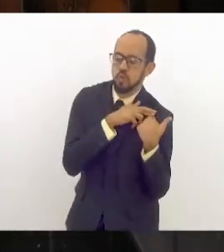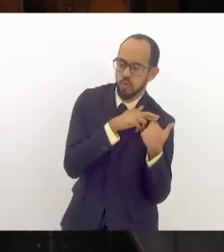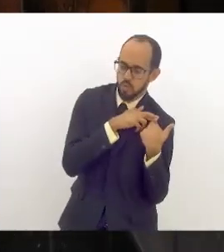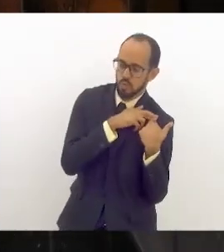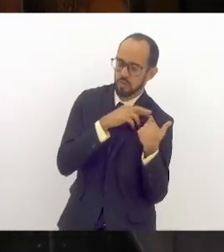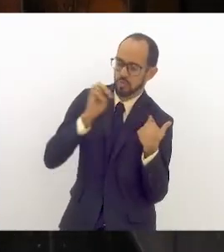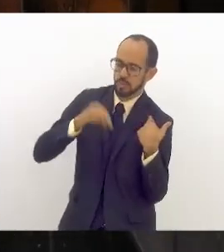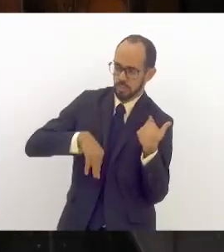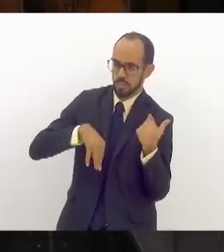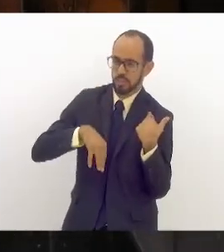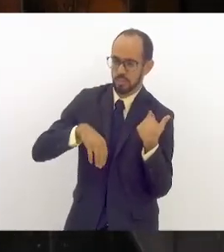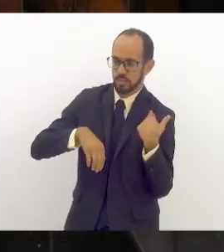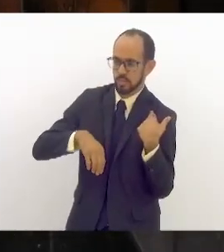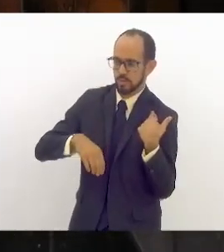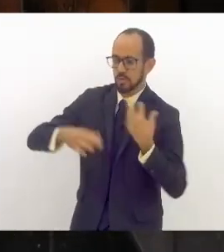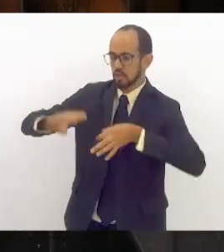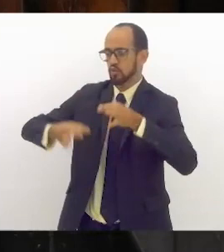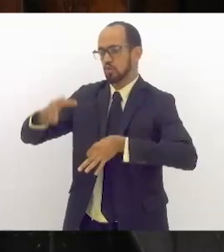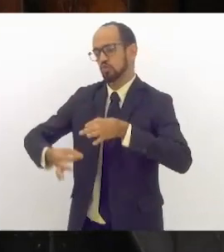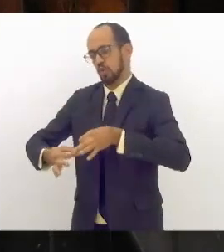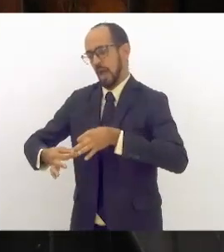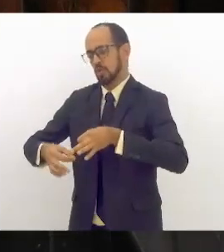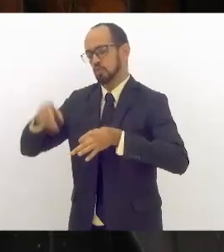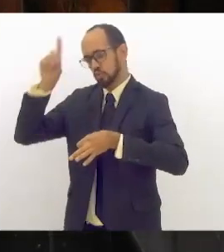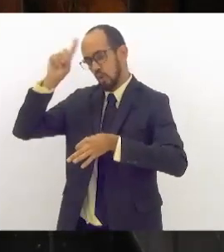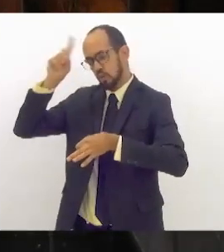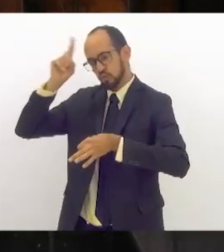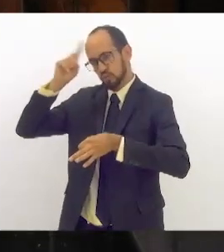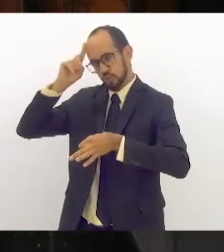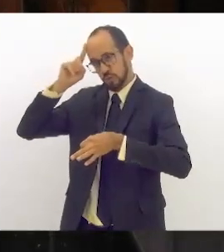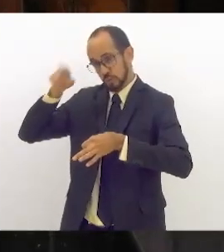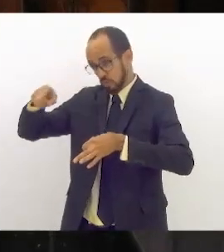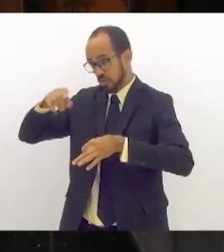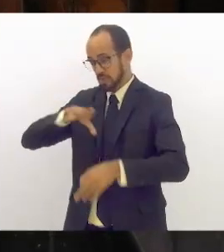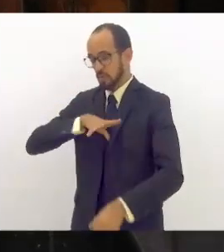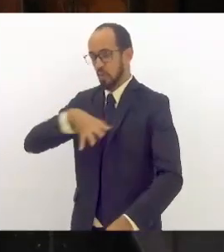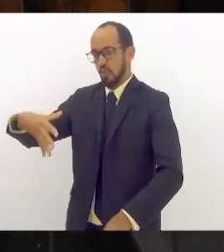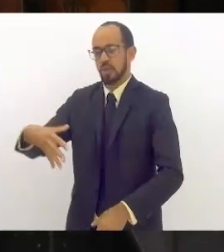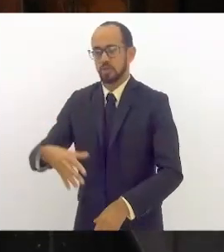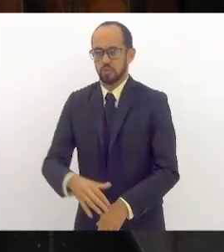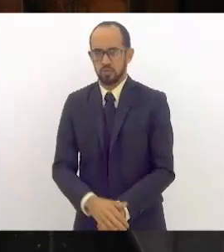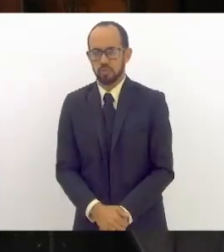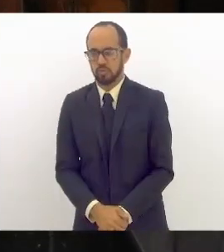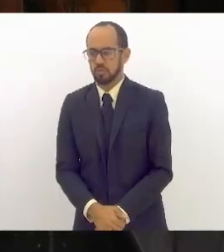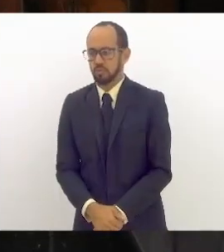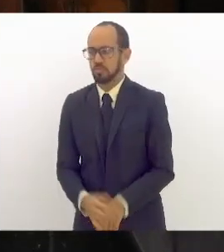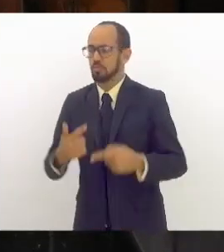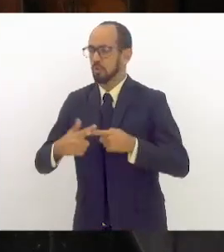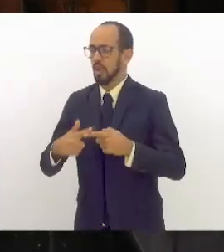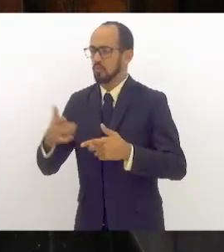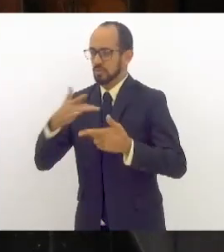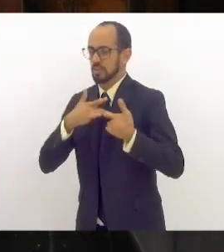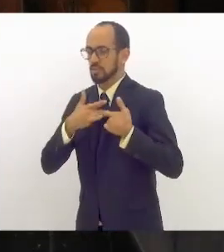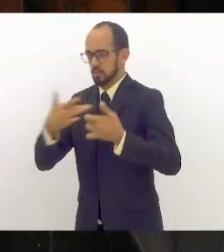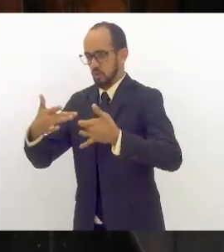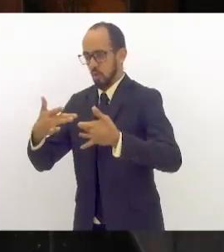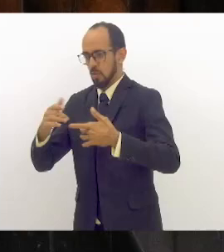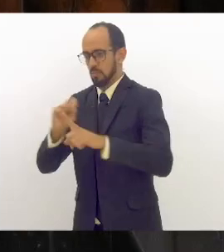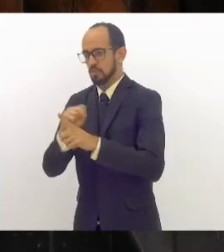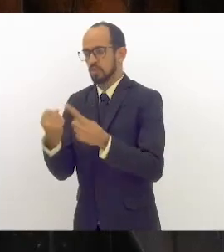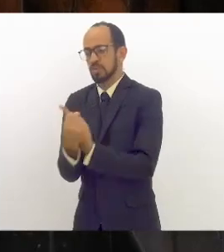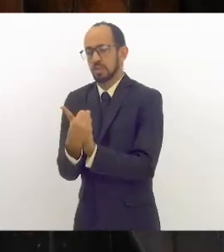estão julgados vocês estão pré julgados e vocês são Valentes você se doam por nós e eu quero